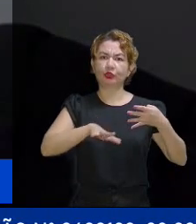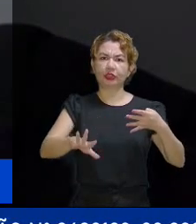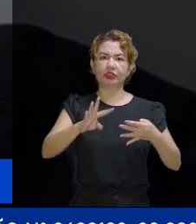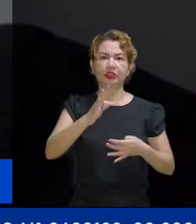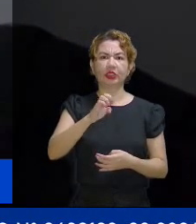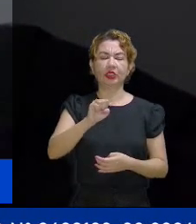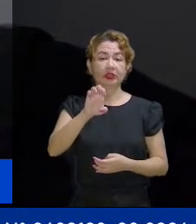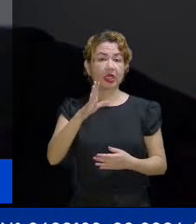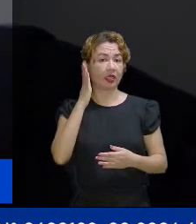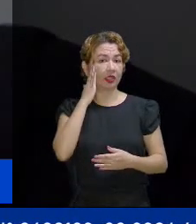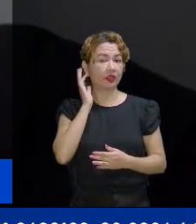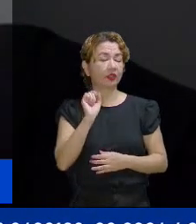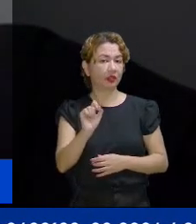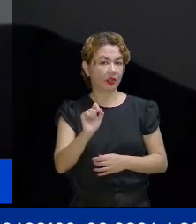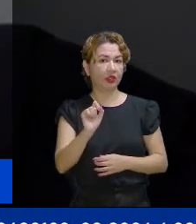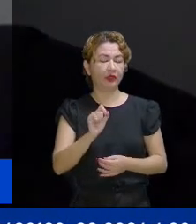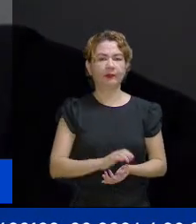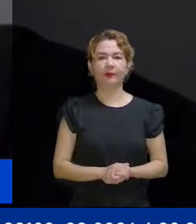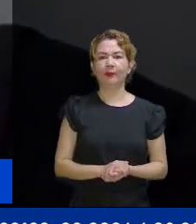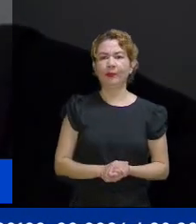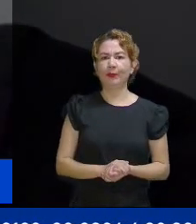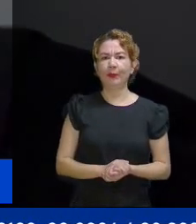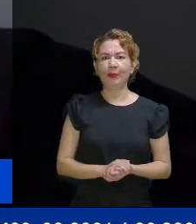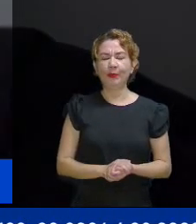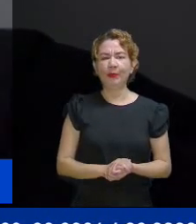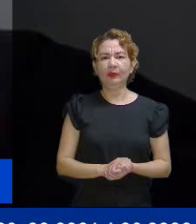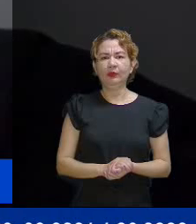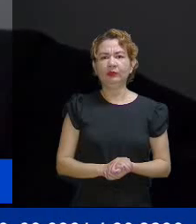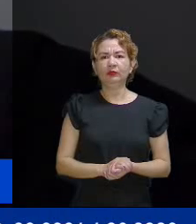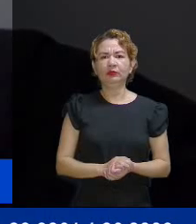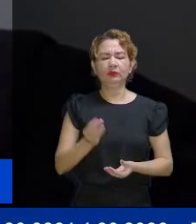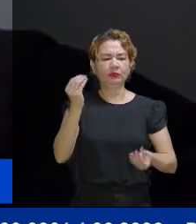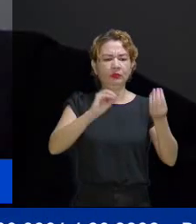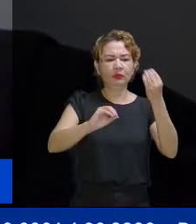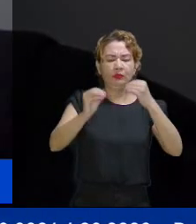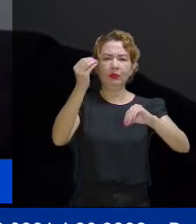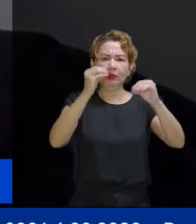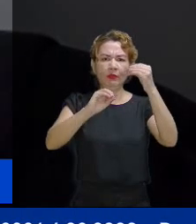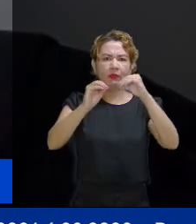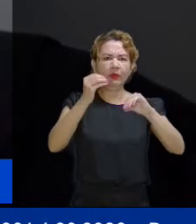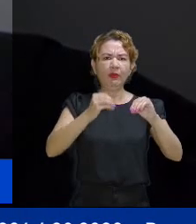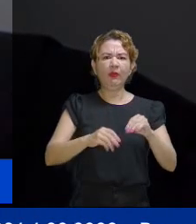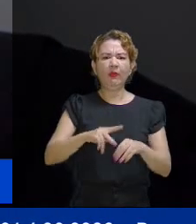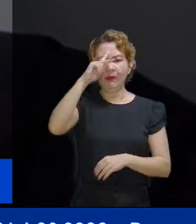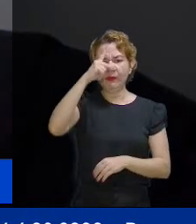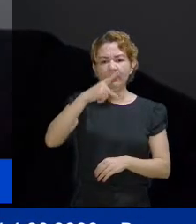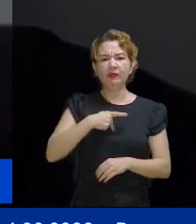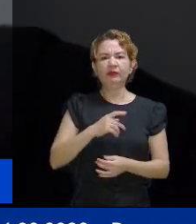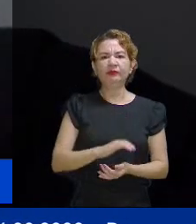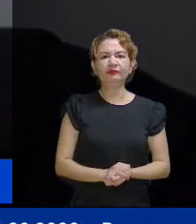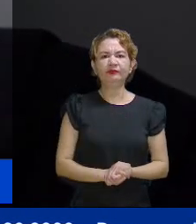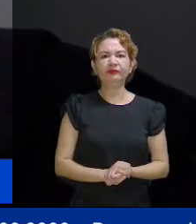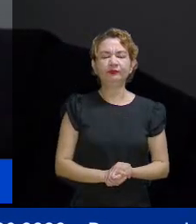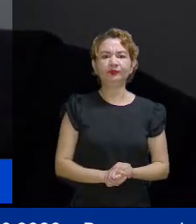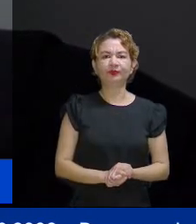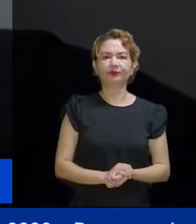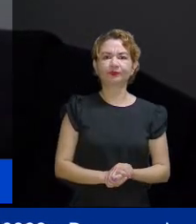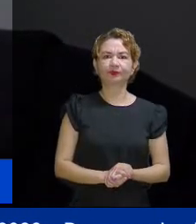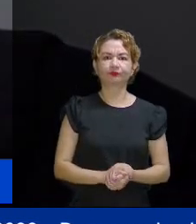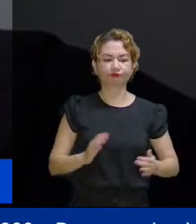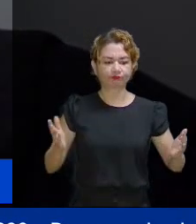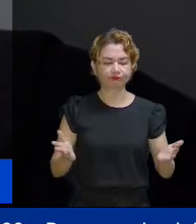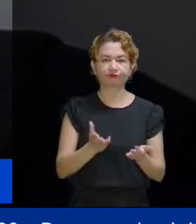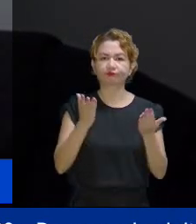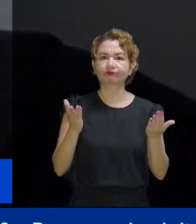o entendimento de que, abre aspas, a veiculação de postagem e promoção pessoal do gestor público com exaltação